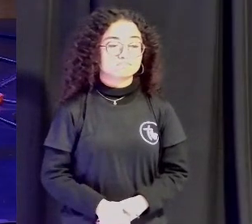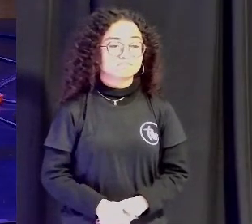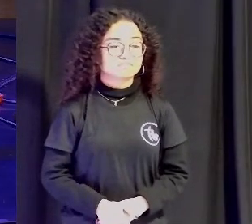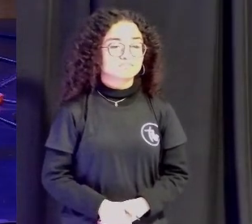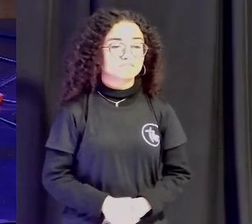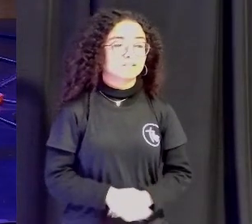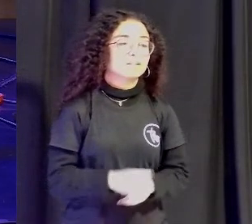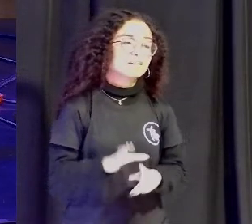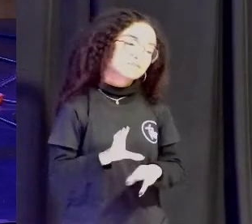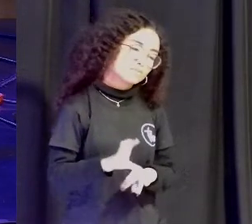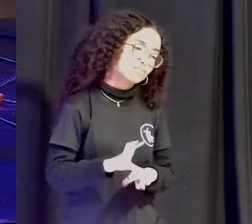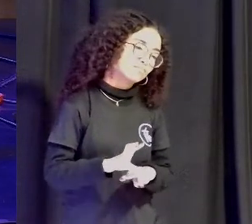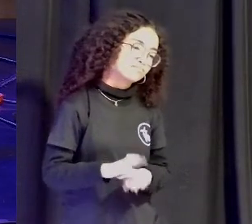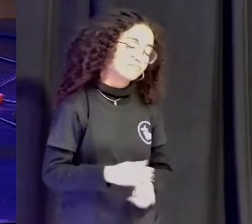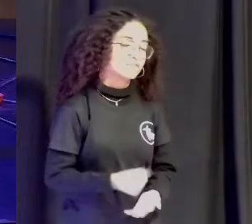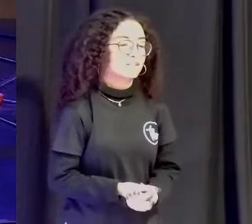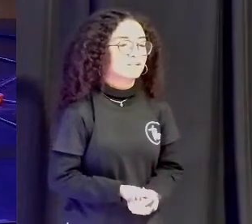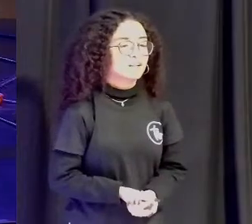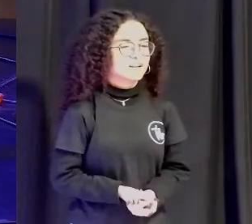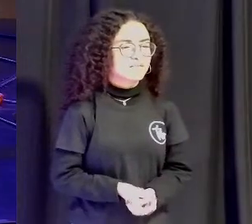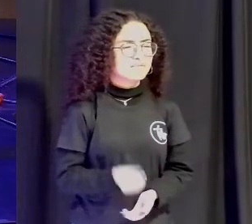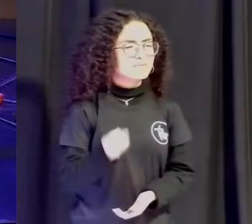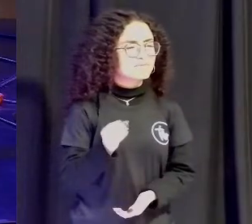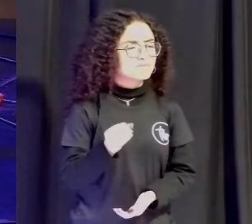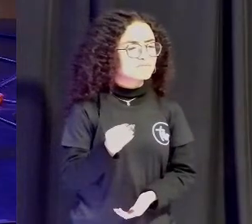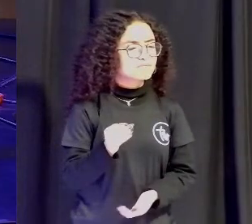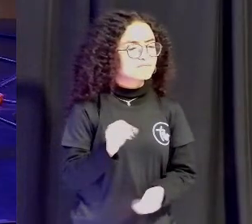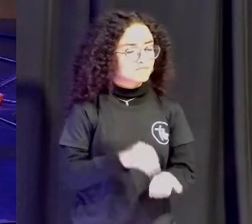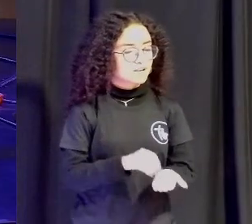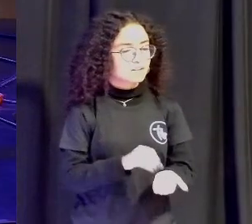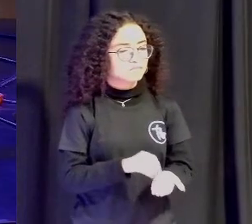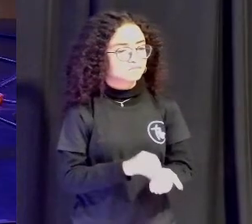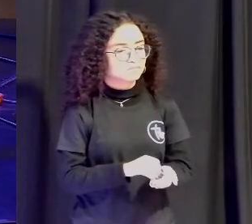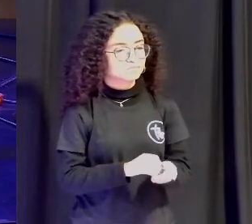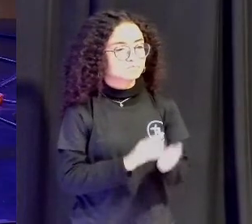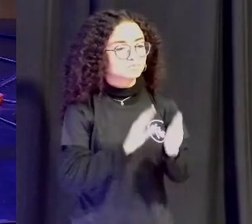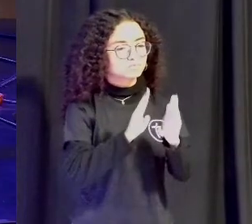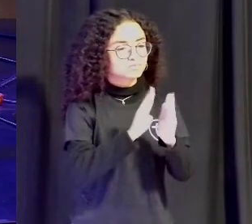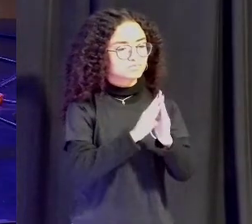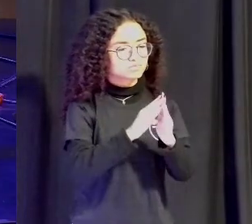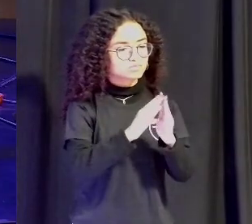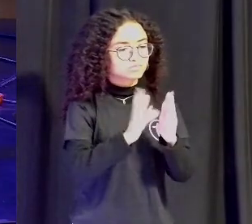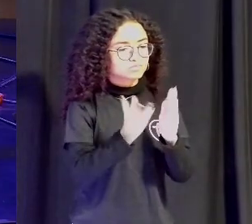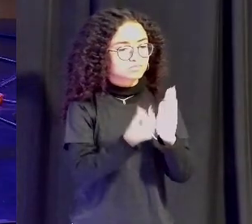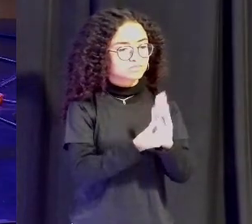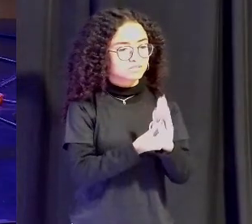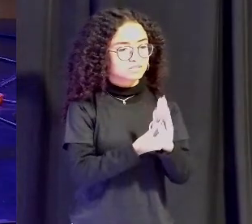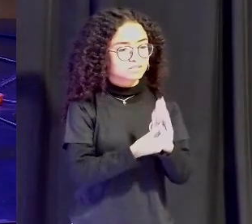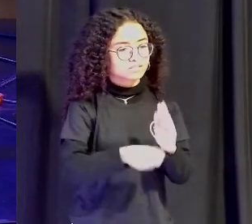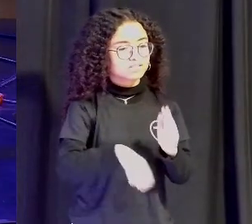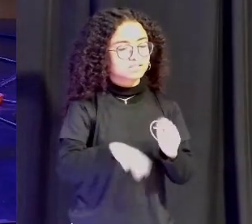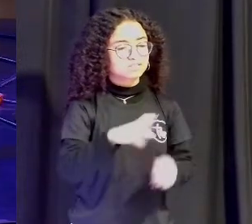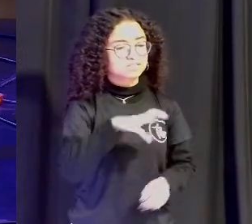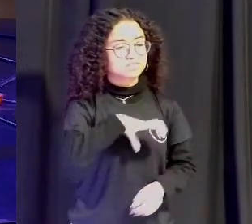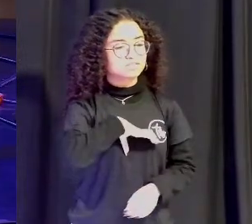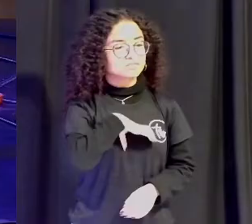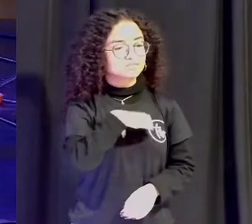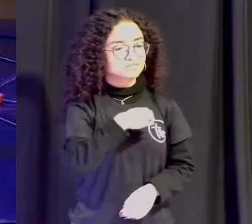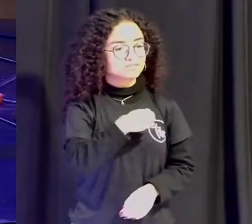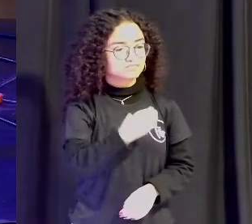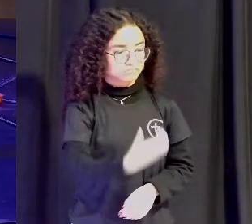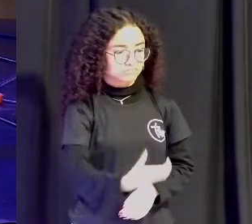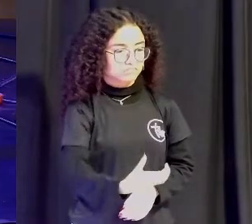Meus irmãos, está faltando na igreja de Cristo essa coragem de dizer para as pessoas lá